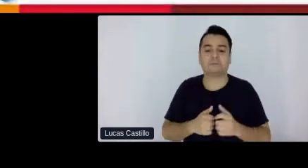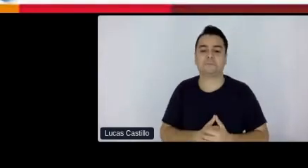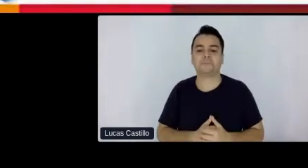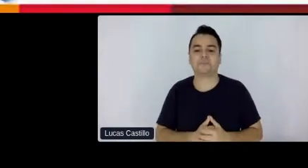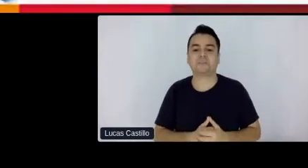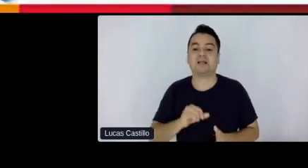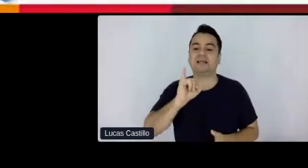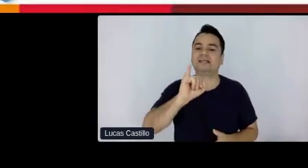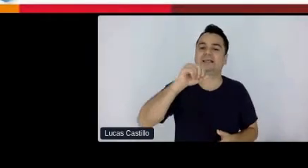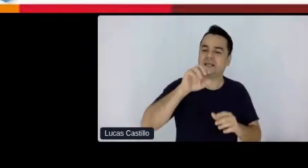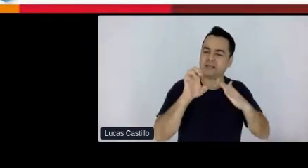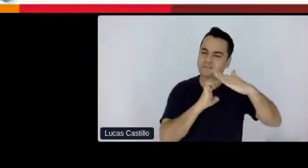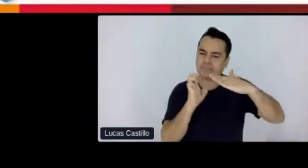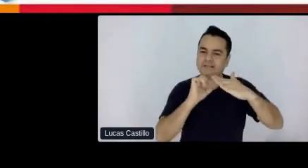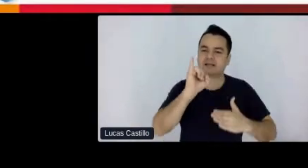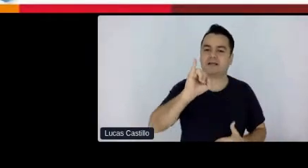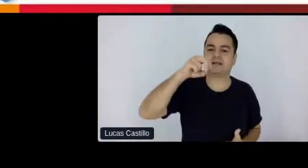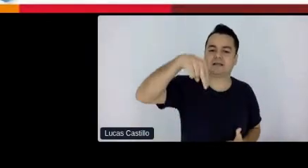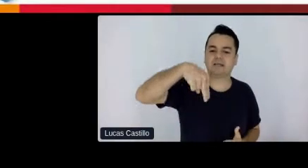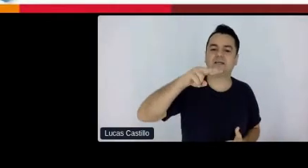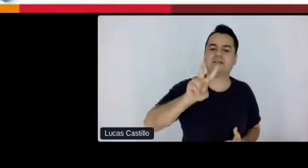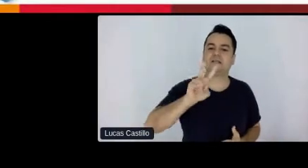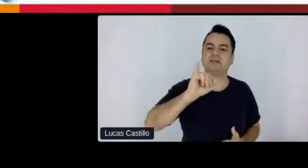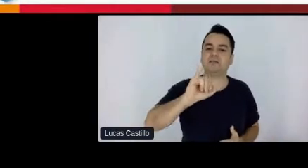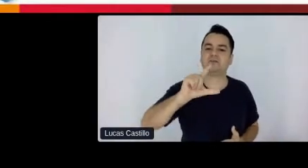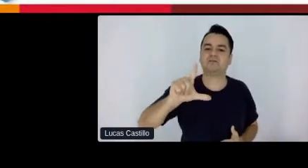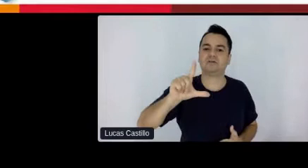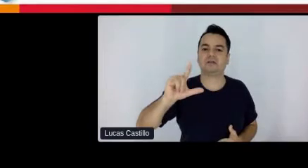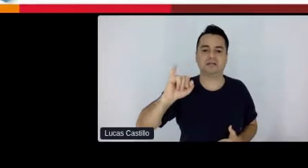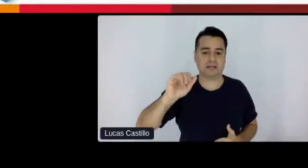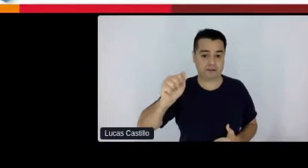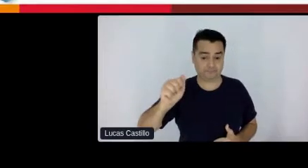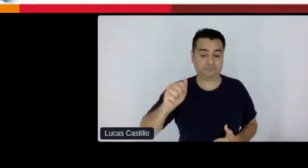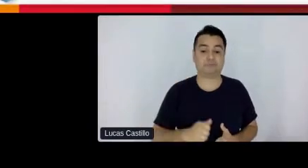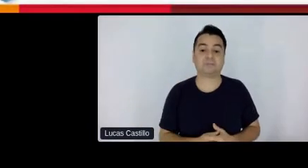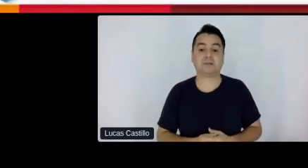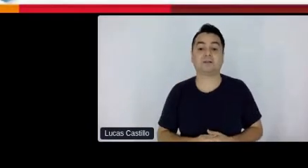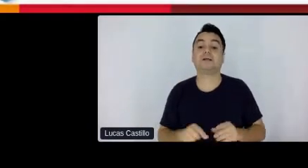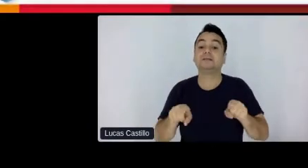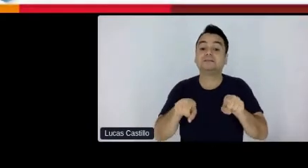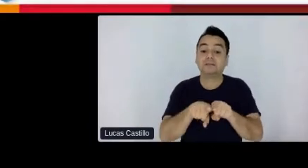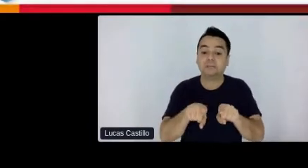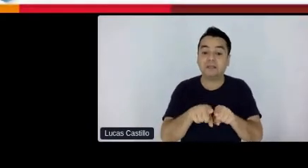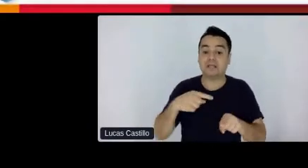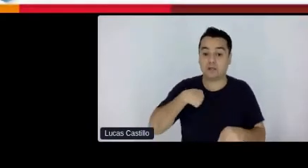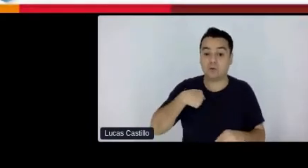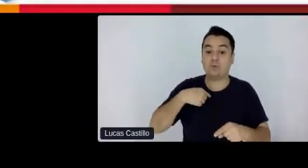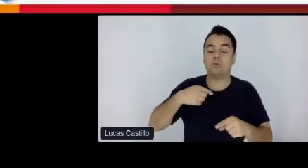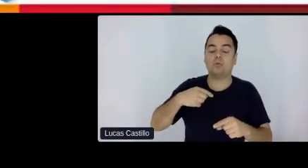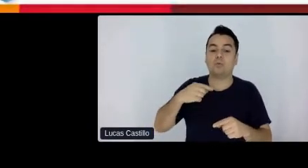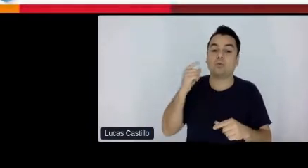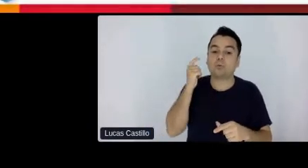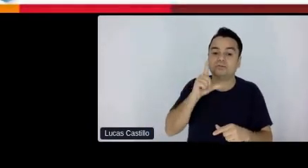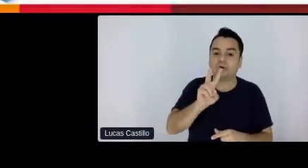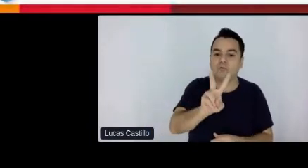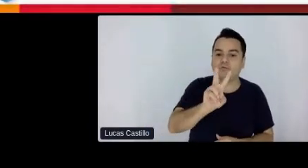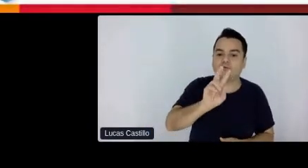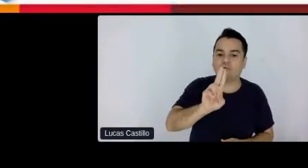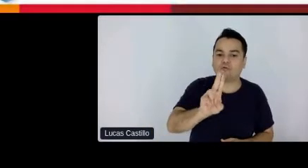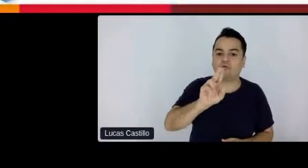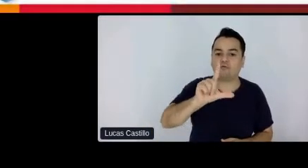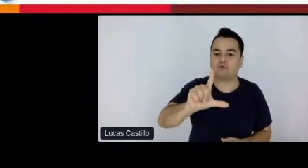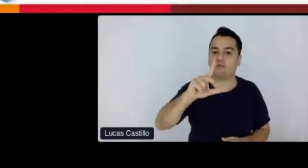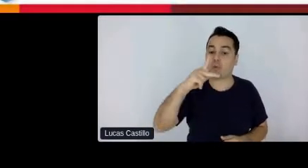que eu fui convidada a participar, que é na VUP, que é na construção de conteúdos da área de tecnologia. Então, é um projeto que a gente